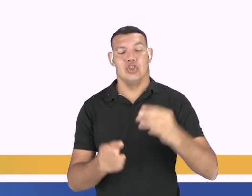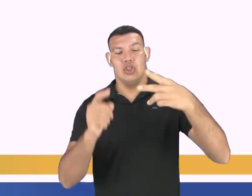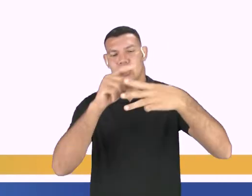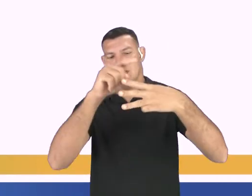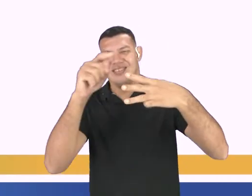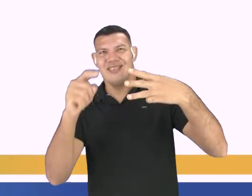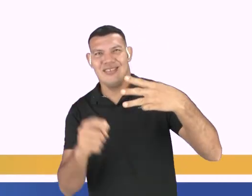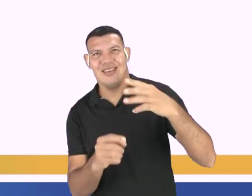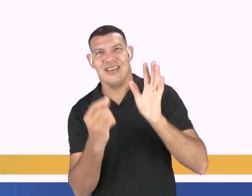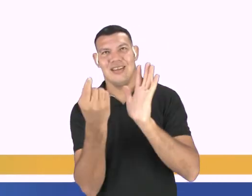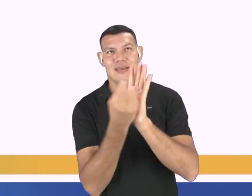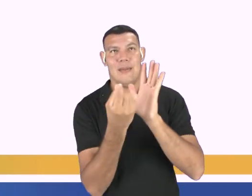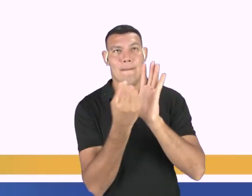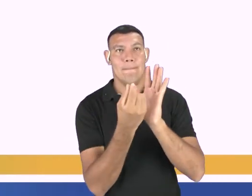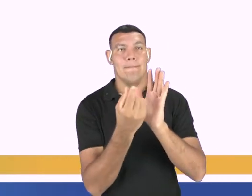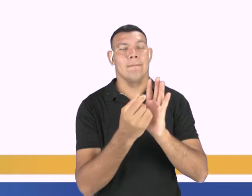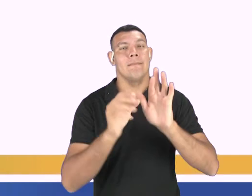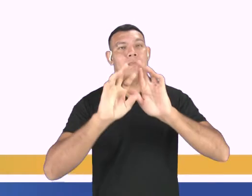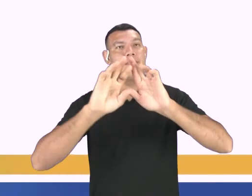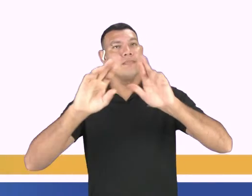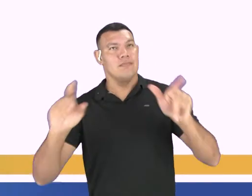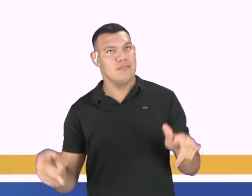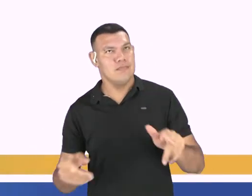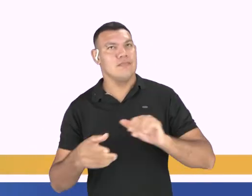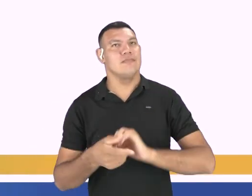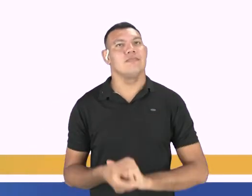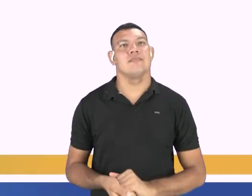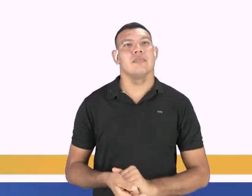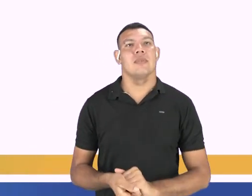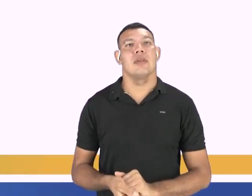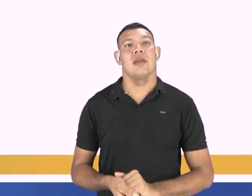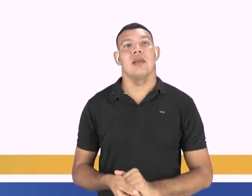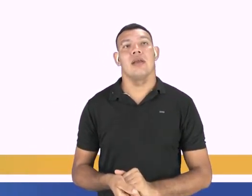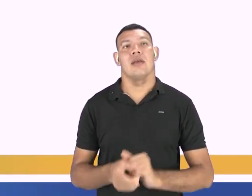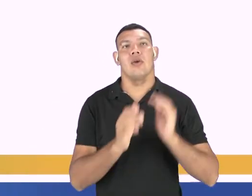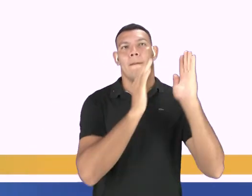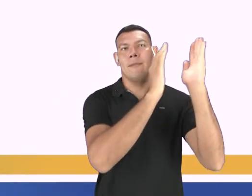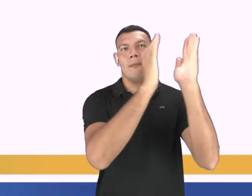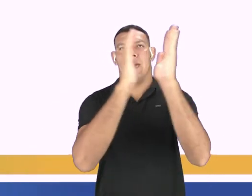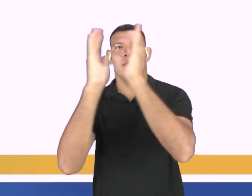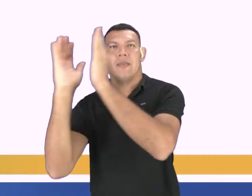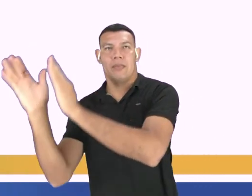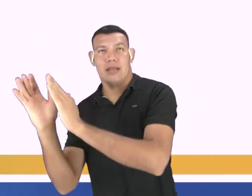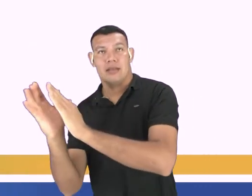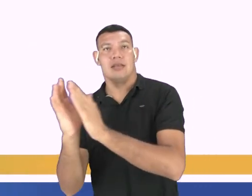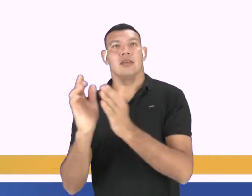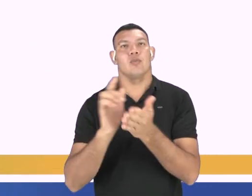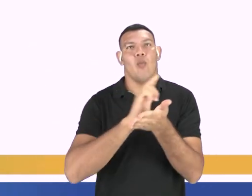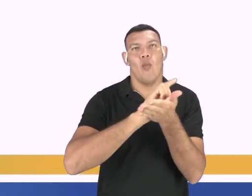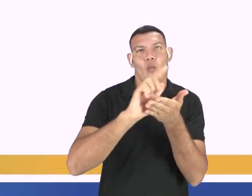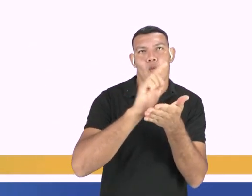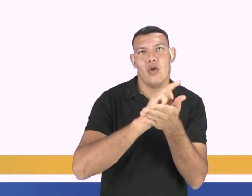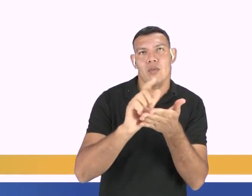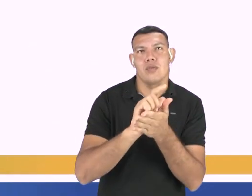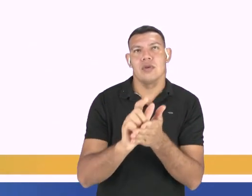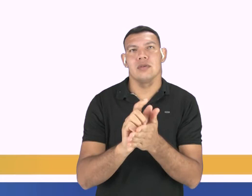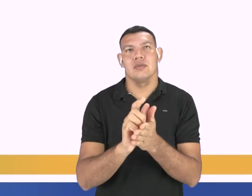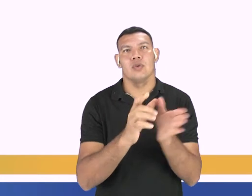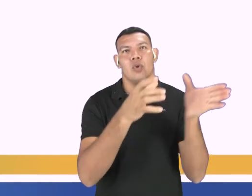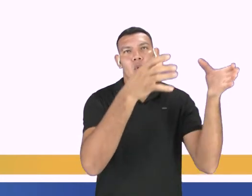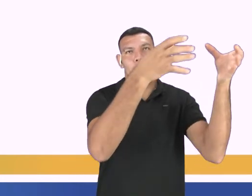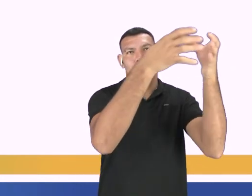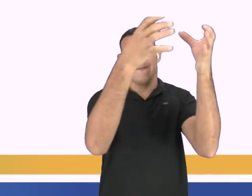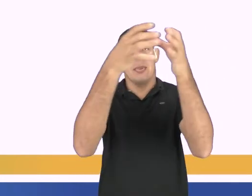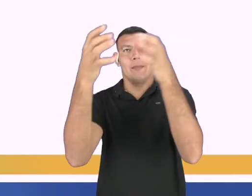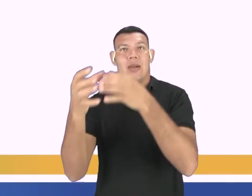Então, quantos detergentes o José tem em seu supermercado? Olha só, então, a resolução desse exercício.